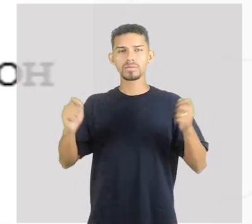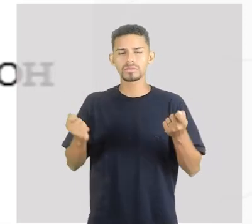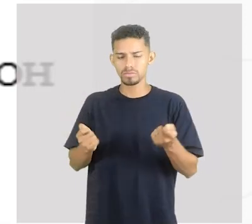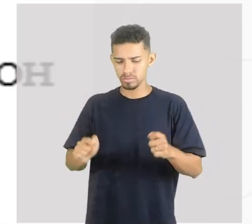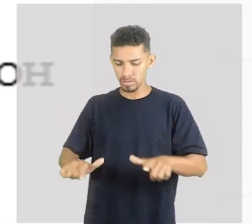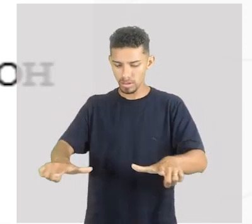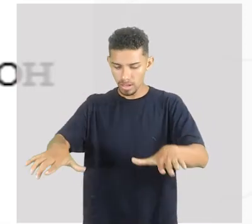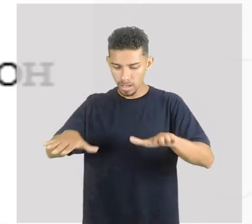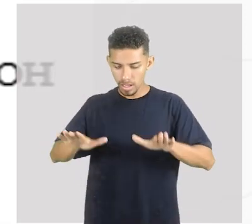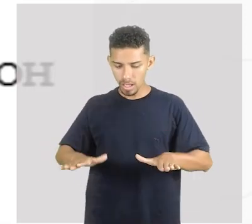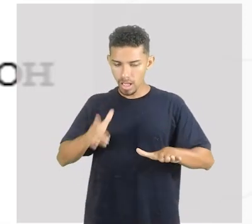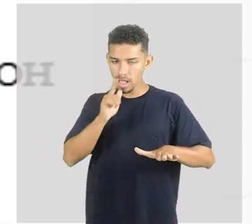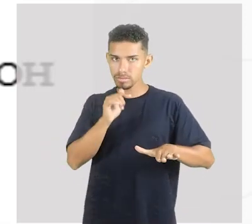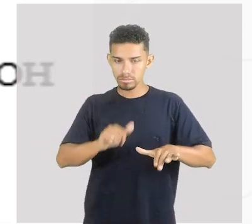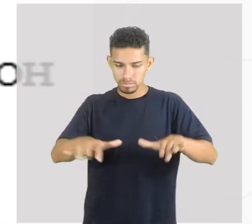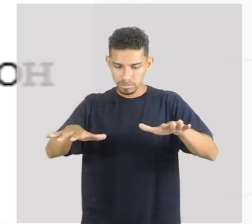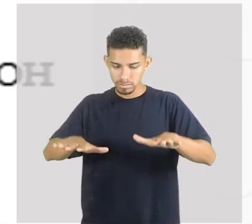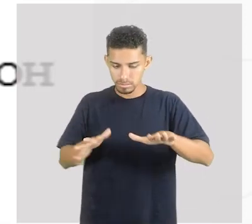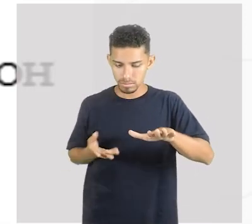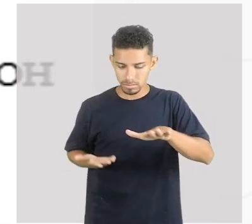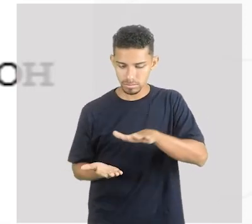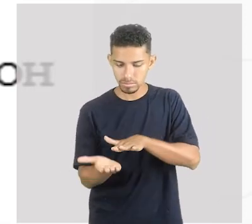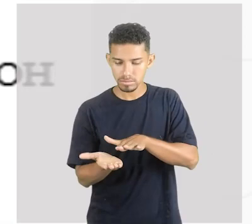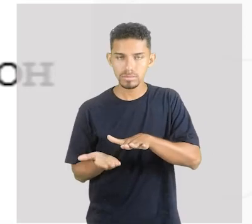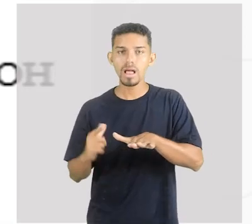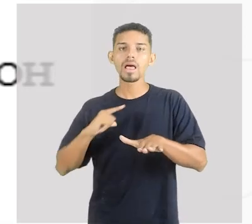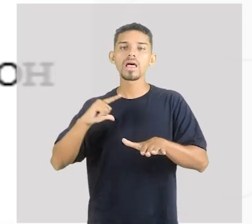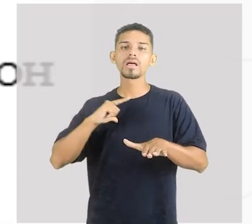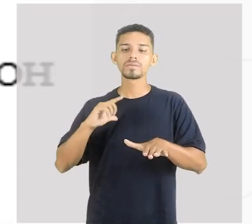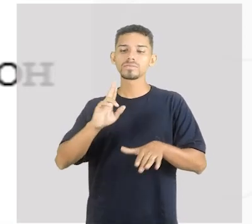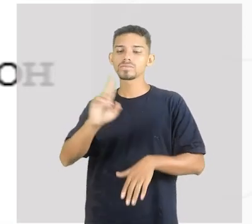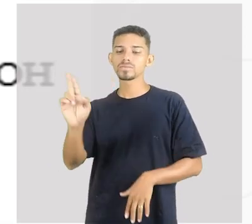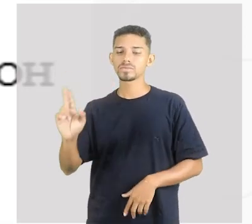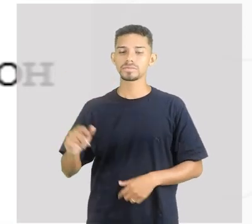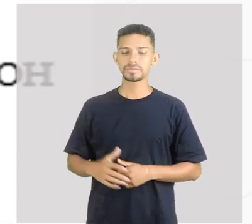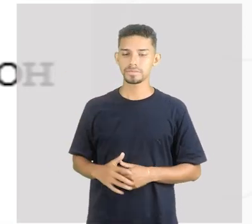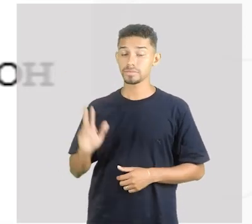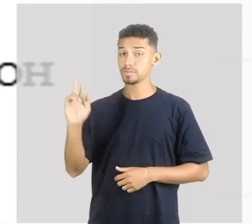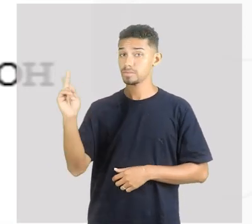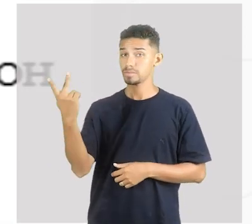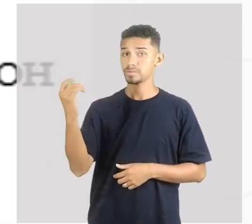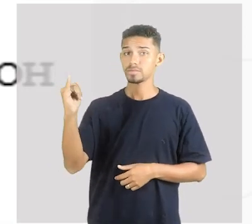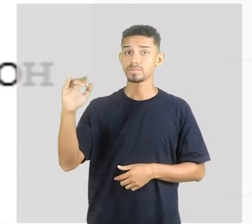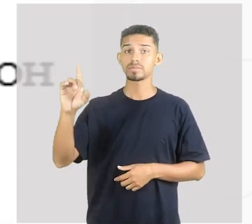reveladora, cuja a composição contém hidroquinona.